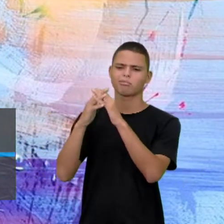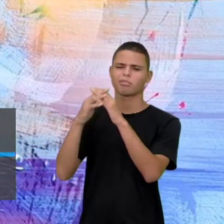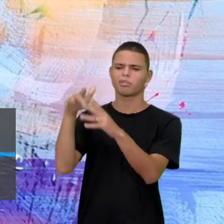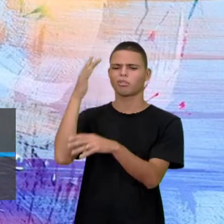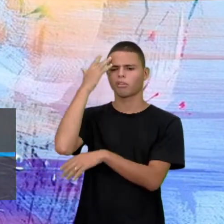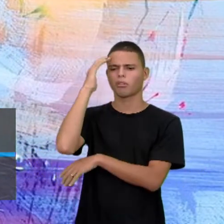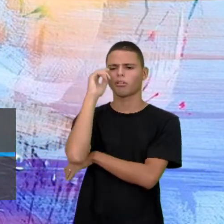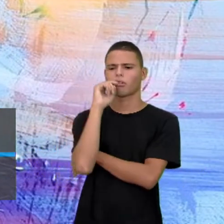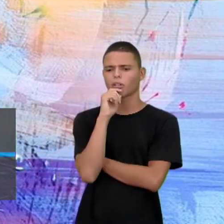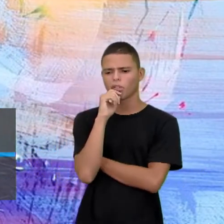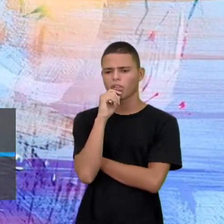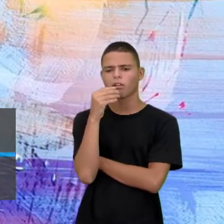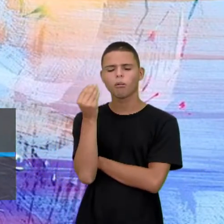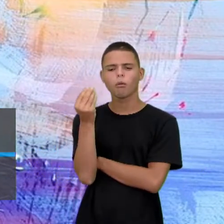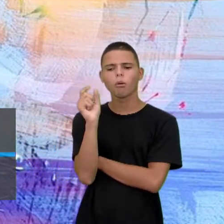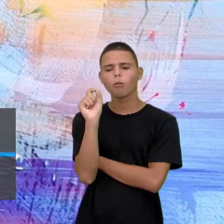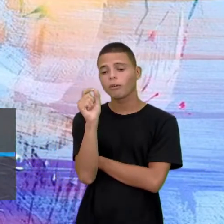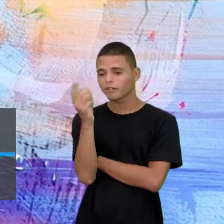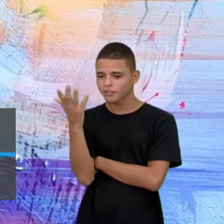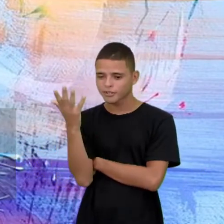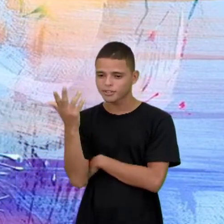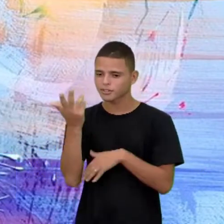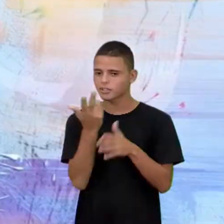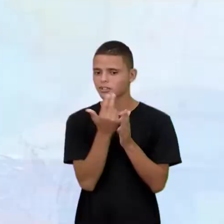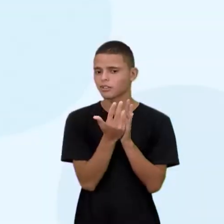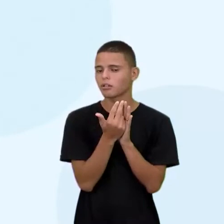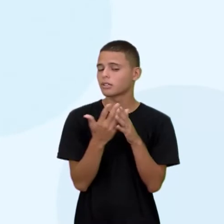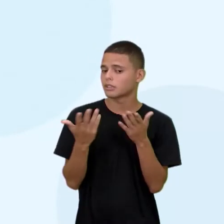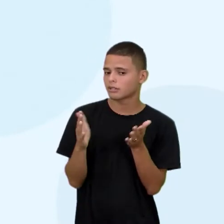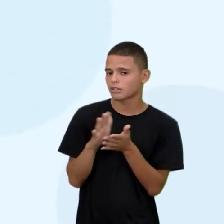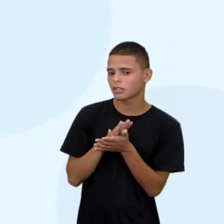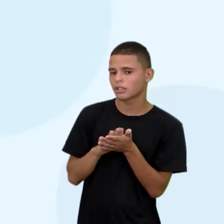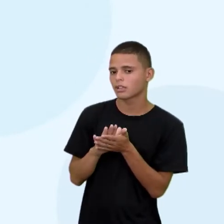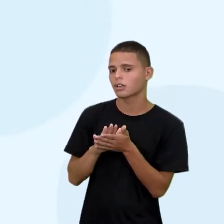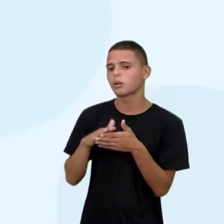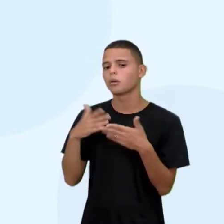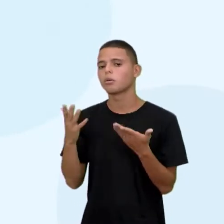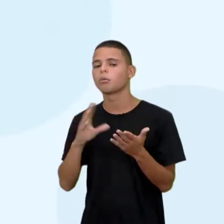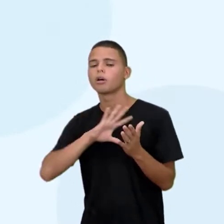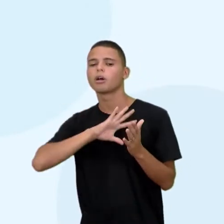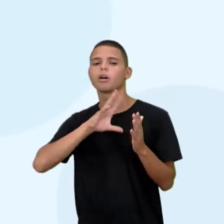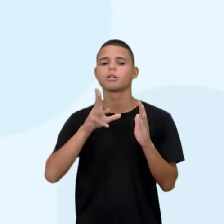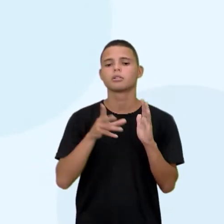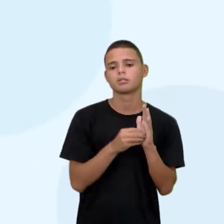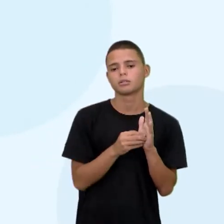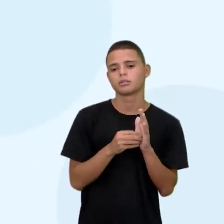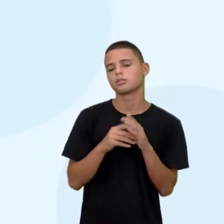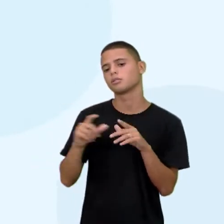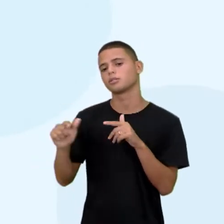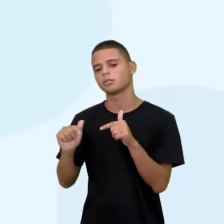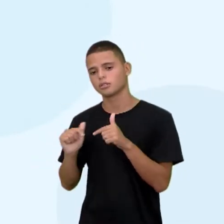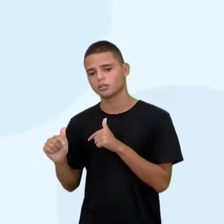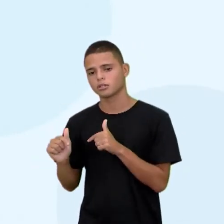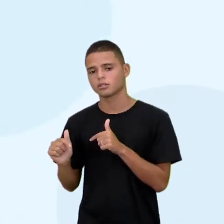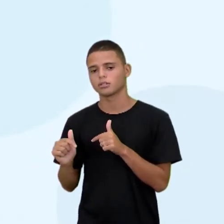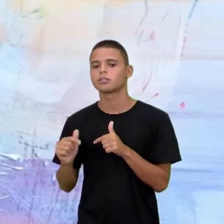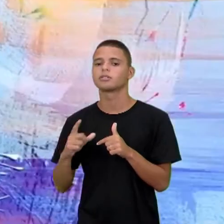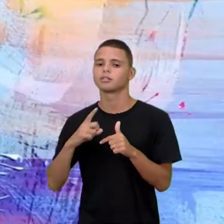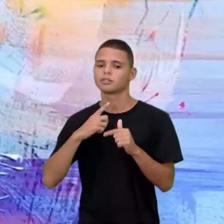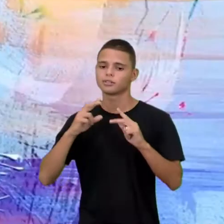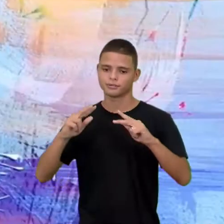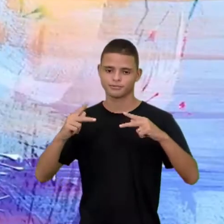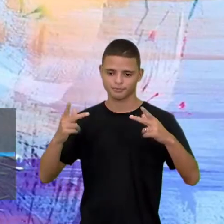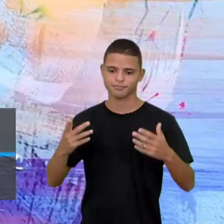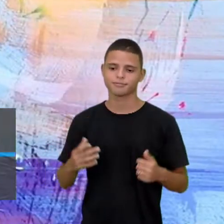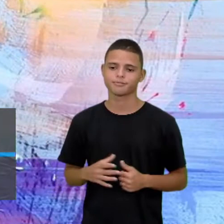é design? Será que design realmente é nada, né? Ou é tudo? Tudo trabalha e desenvolve o design. A gente entra também nessa